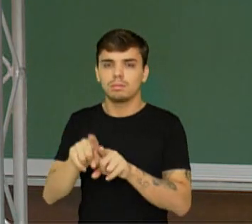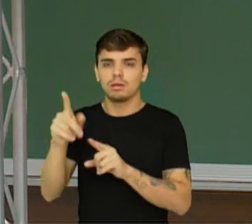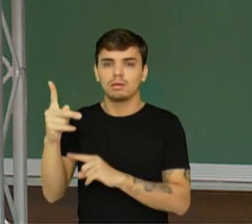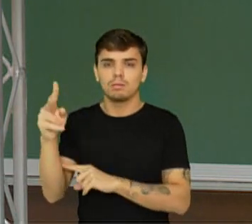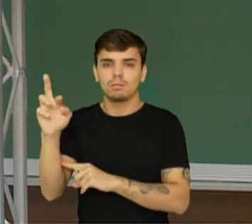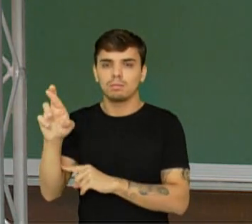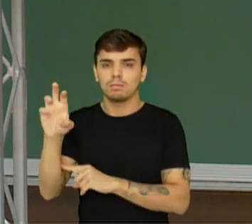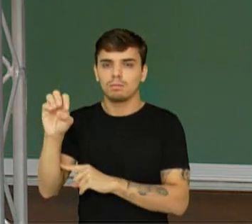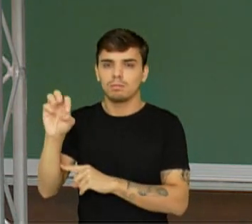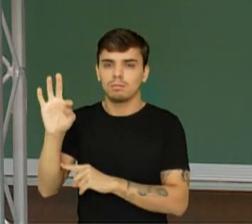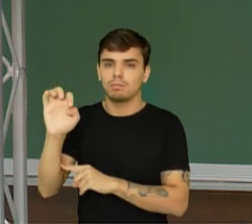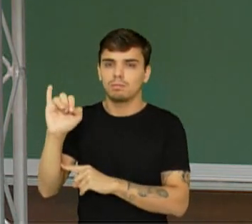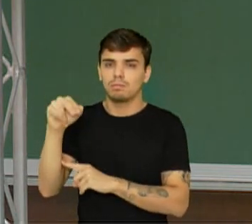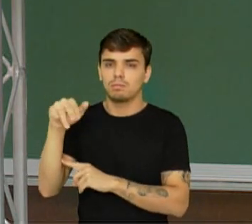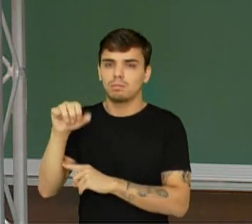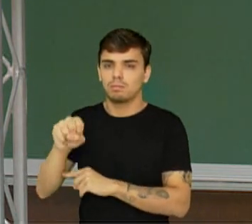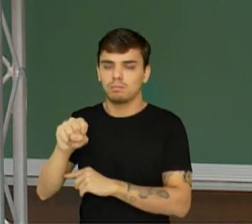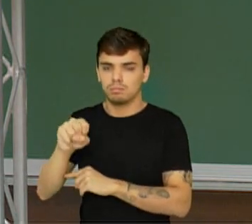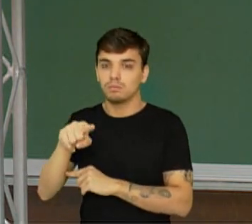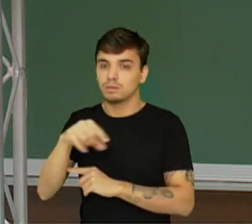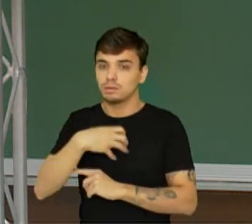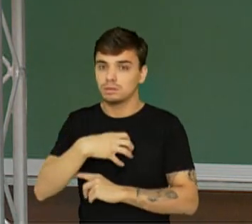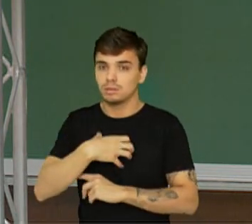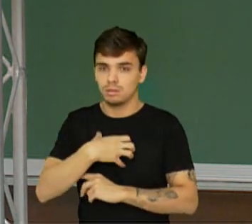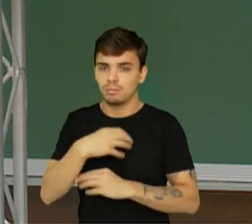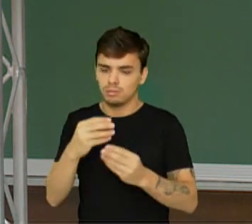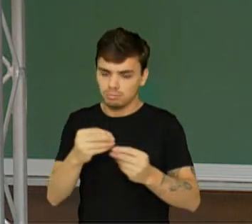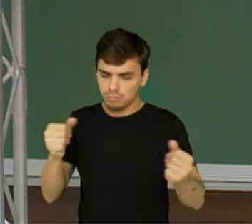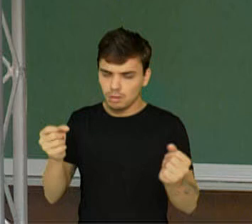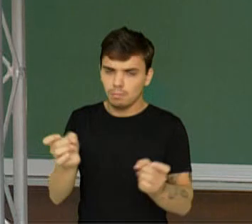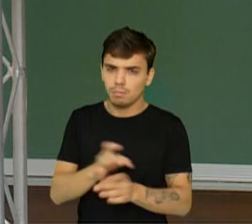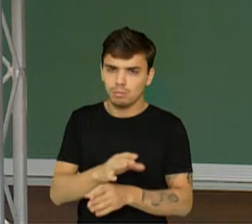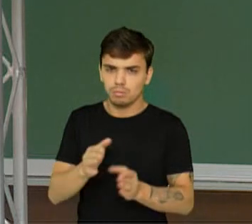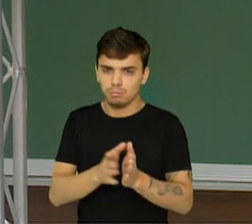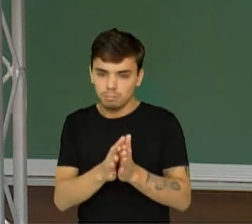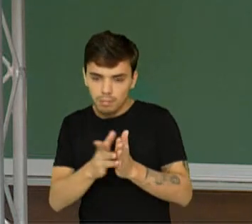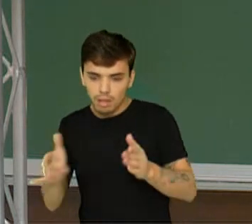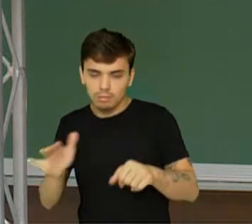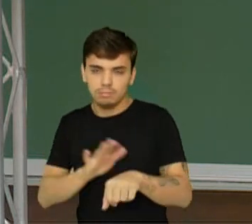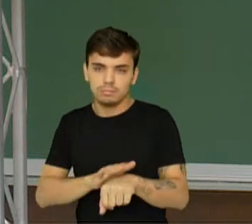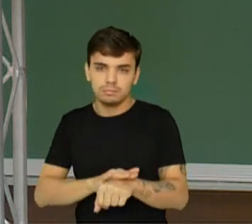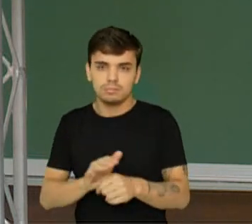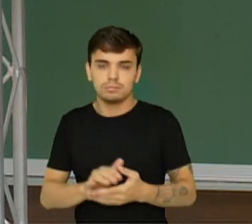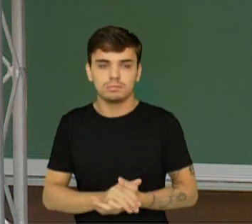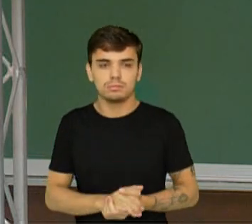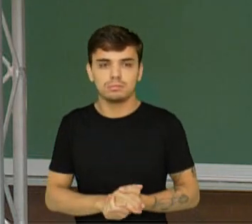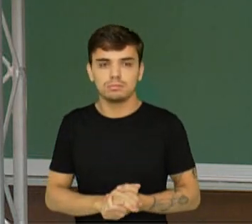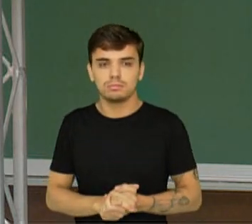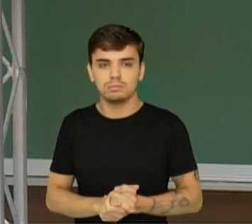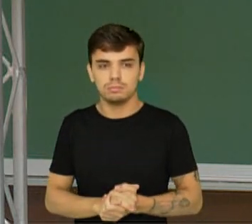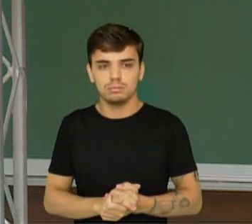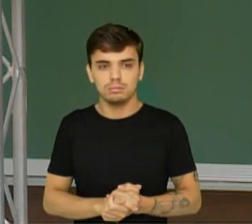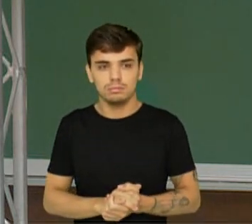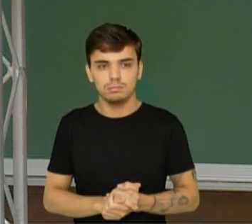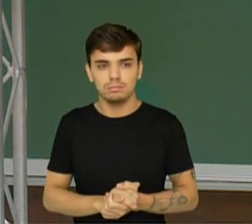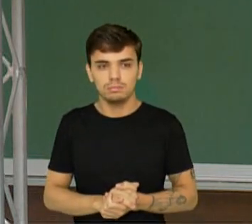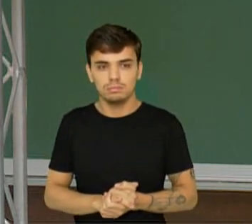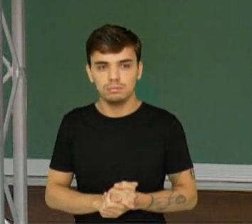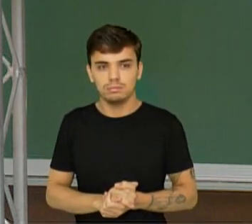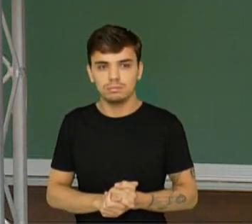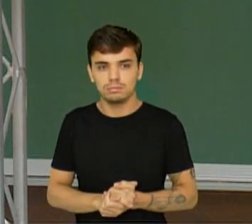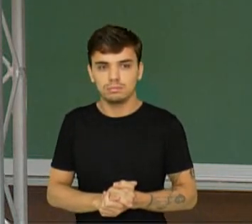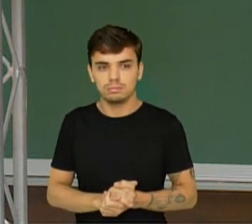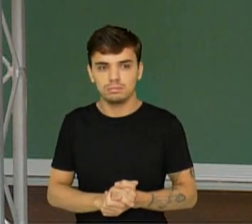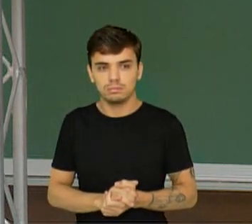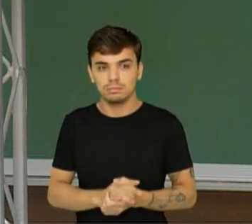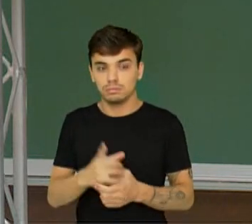deixarão satisfeito por mais tempo. Certo? Então tem esse conselho aqui para você que vive fazendo aí uma boquinha.